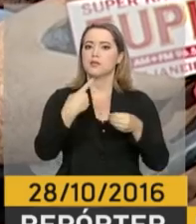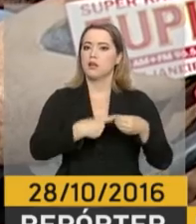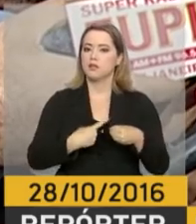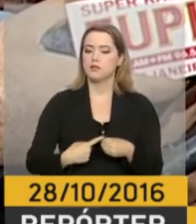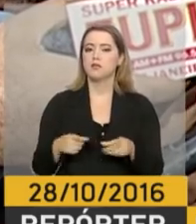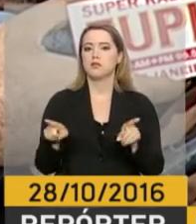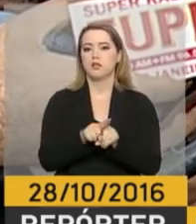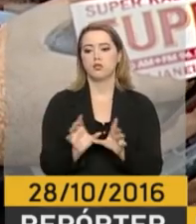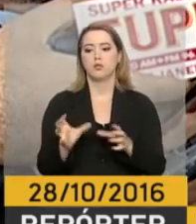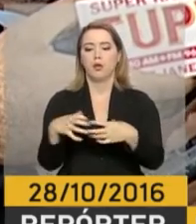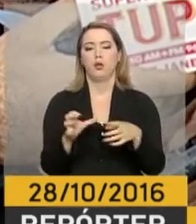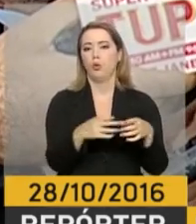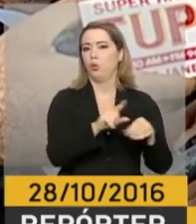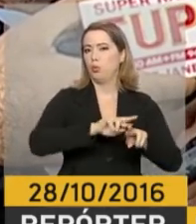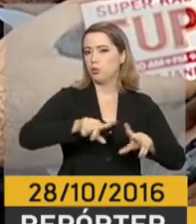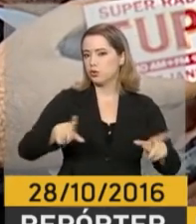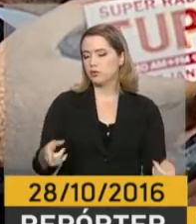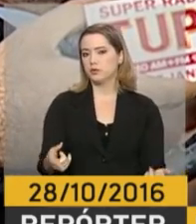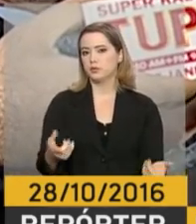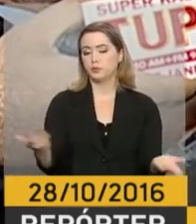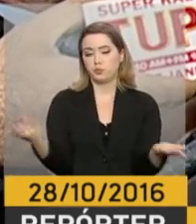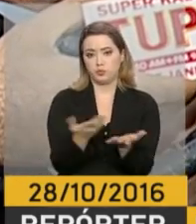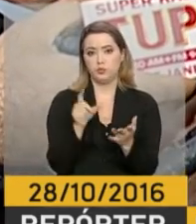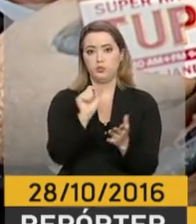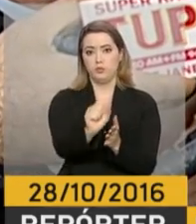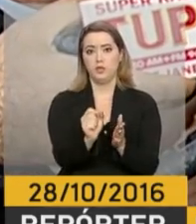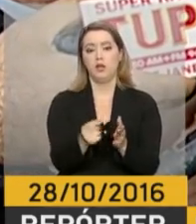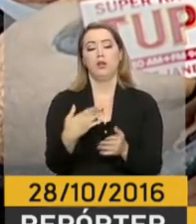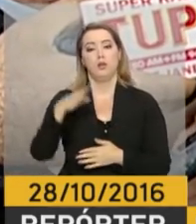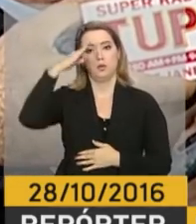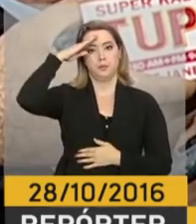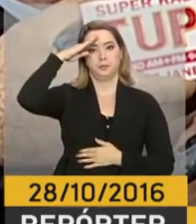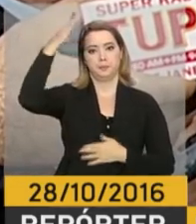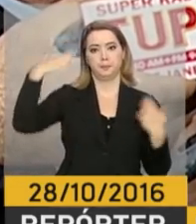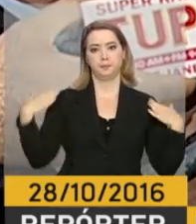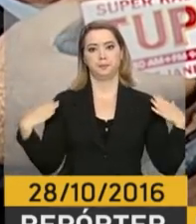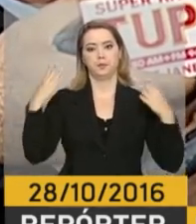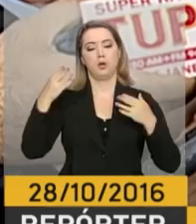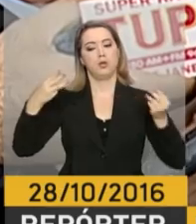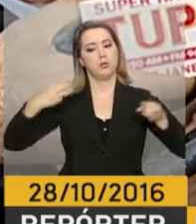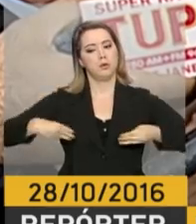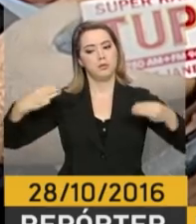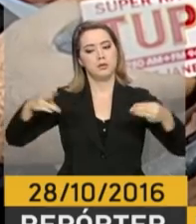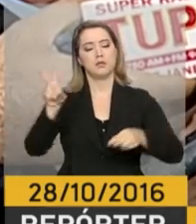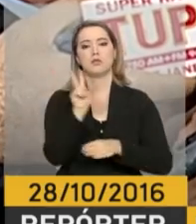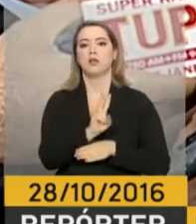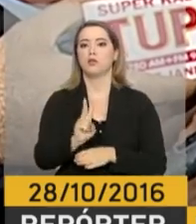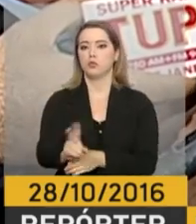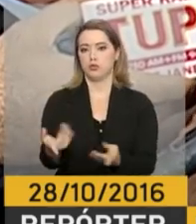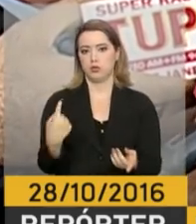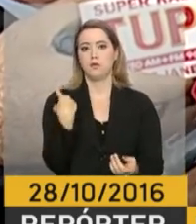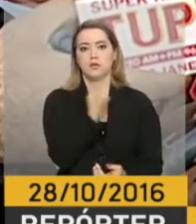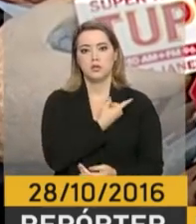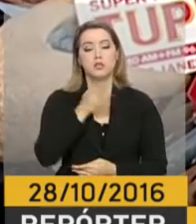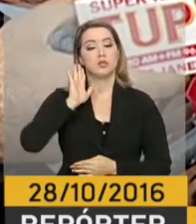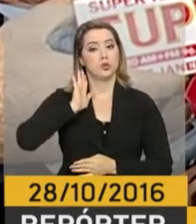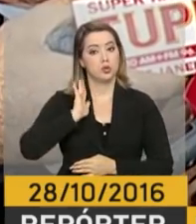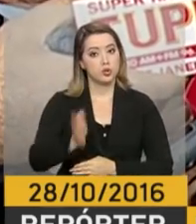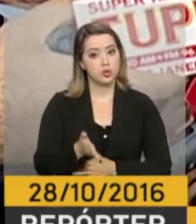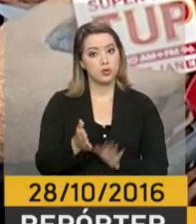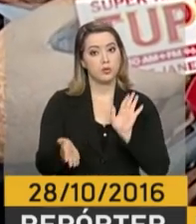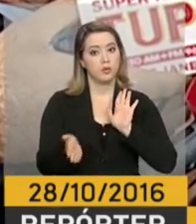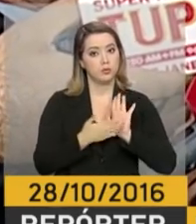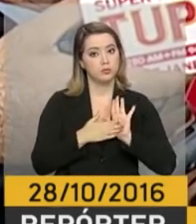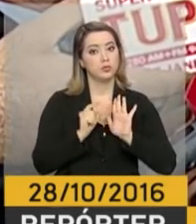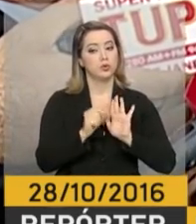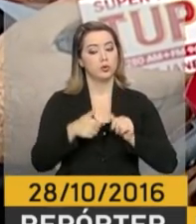diz no que refere às Forças Armadas e à Defesa, o que nós colocamos é que nós